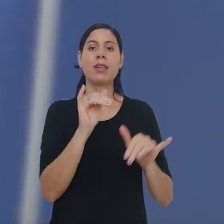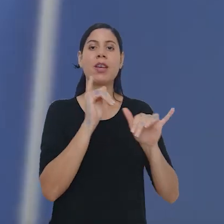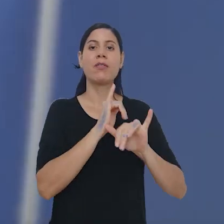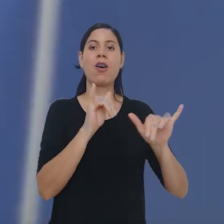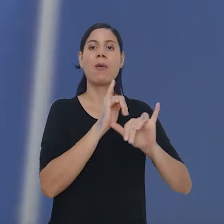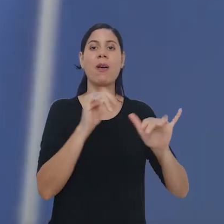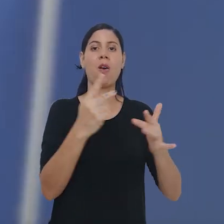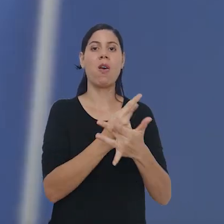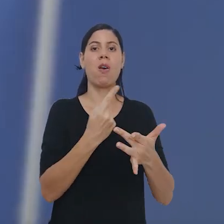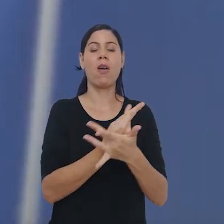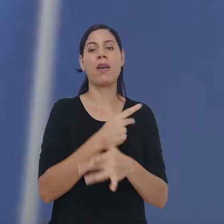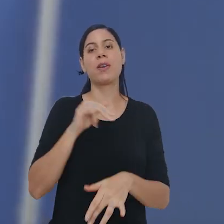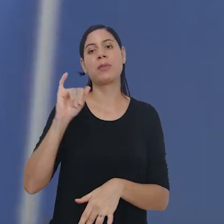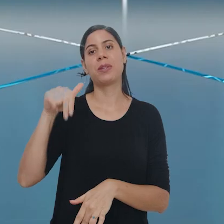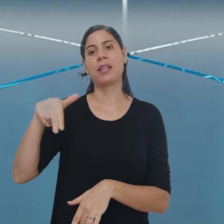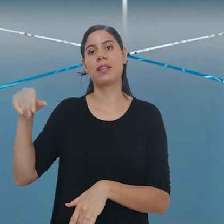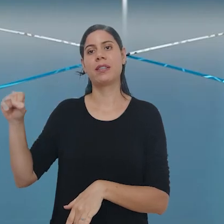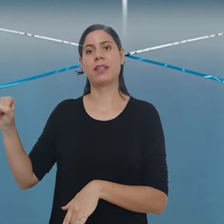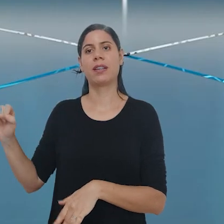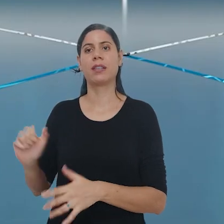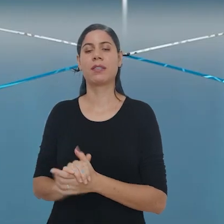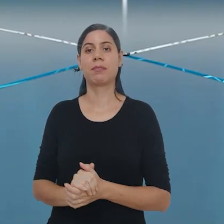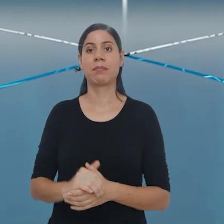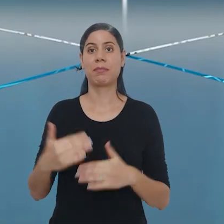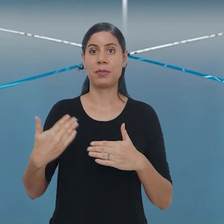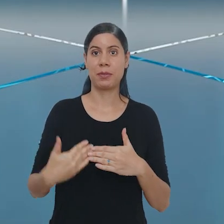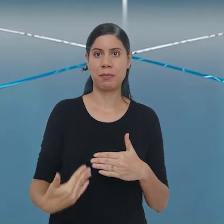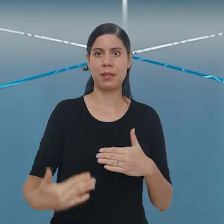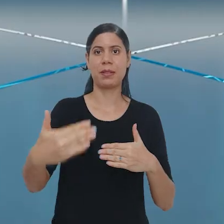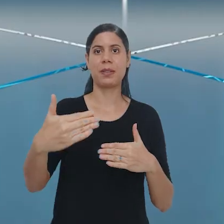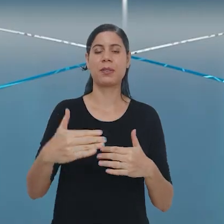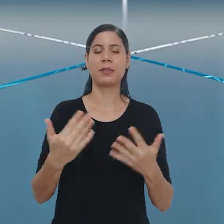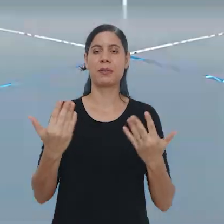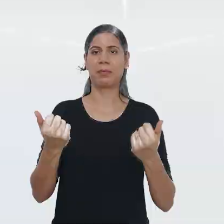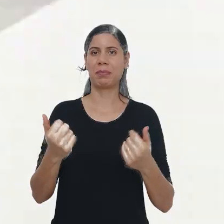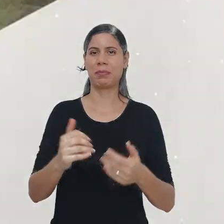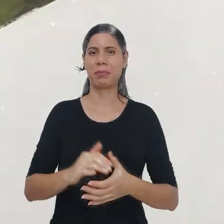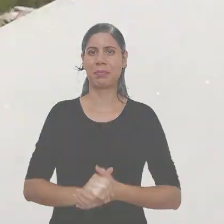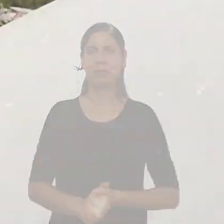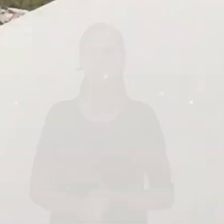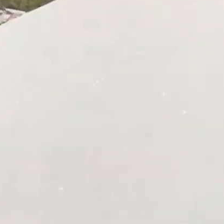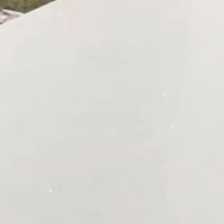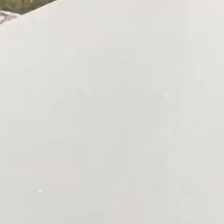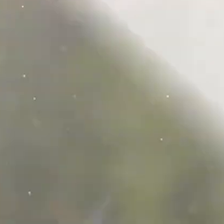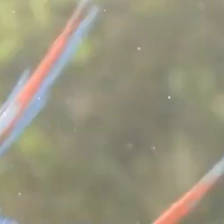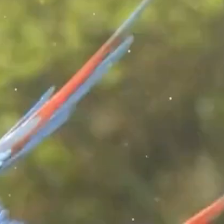no sistema do INSS. É a partir de agora. Vem com a gente.